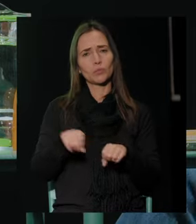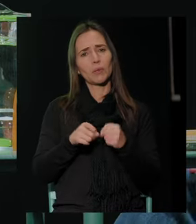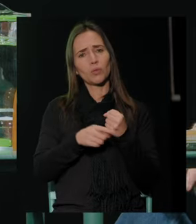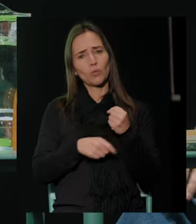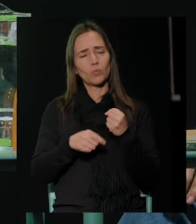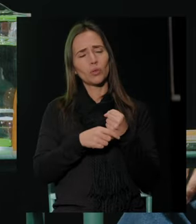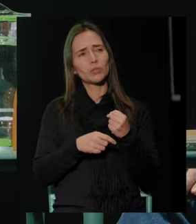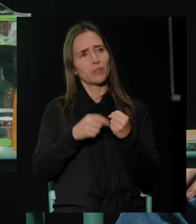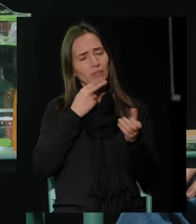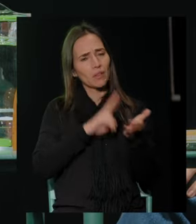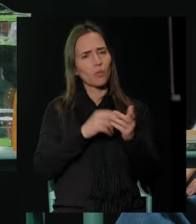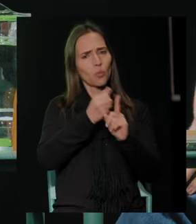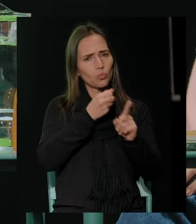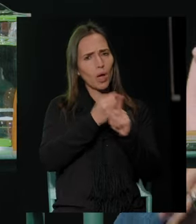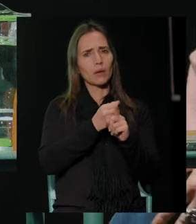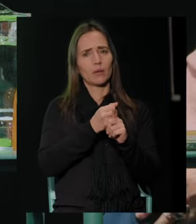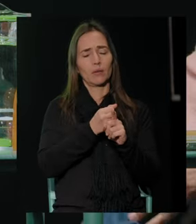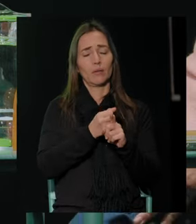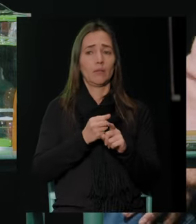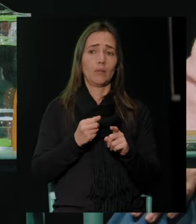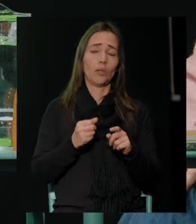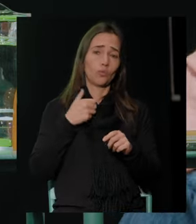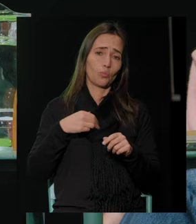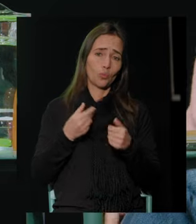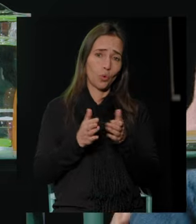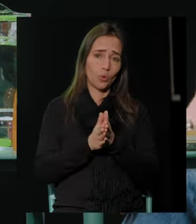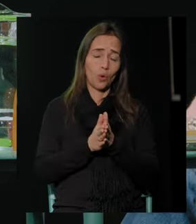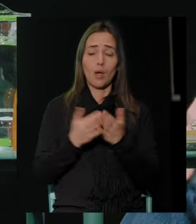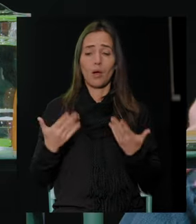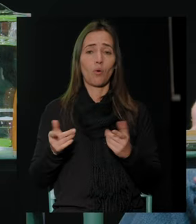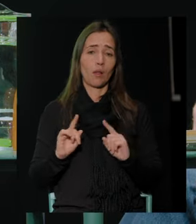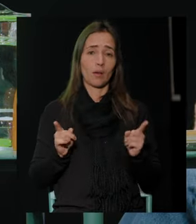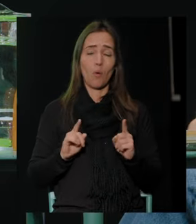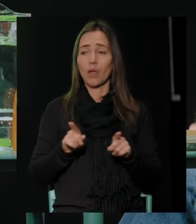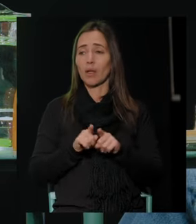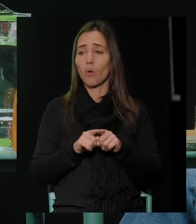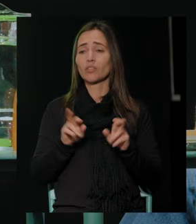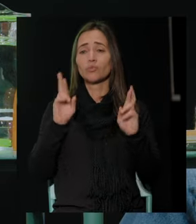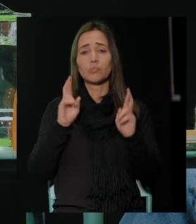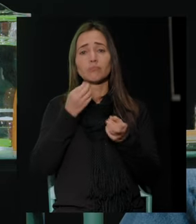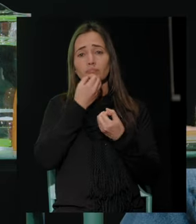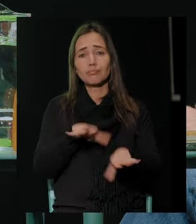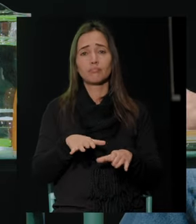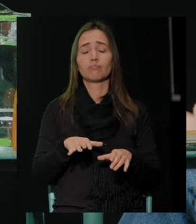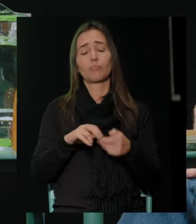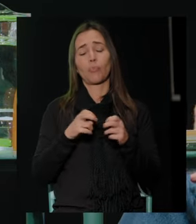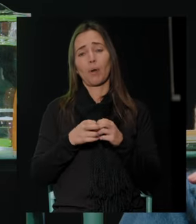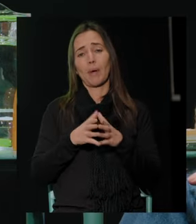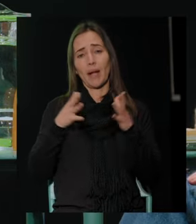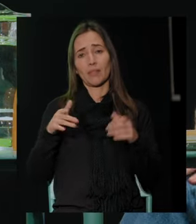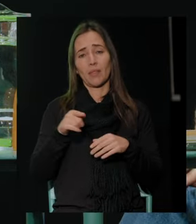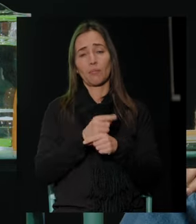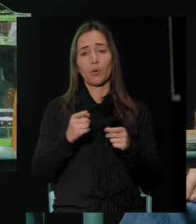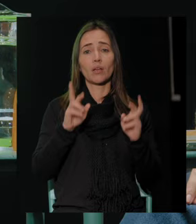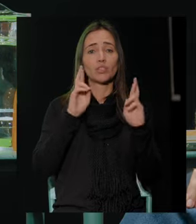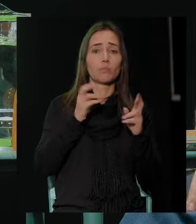é uma realidade, vamos lutar para isto, os comunistas em todo o mundo. Hoje em dia não há nada disto, portanto, é esta desesperança partilhada que é problemática, porque é da desesperança passas